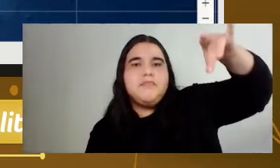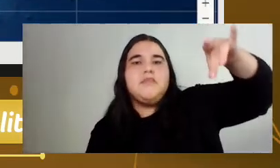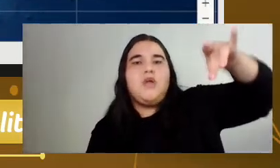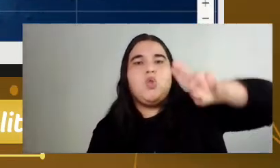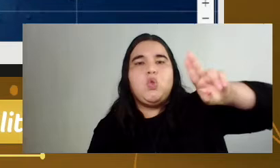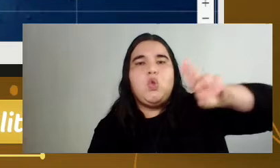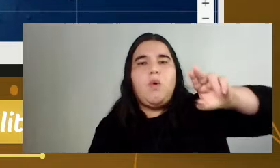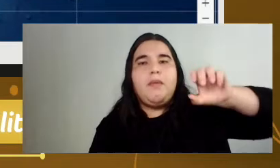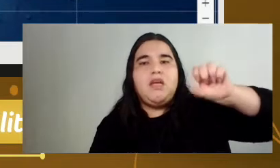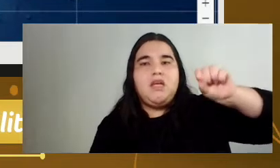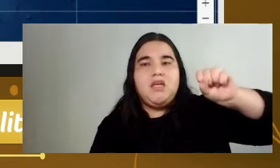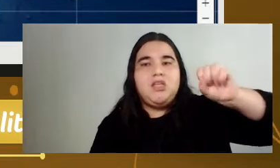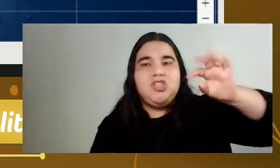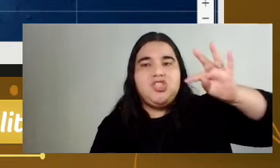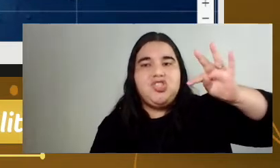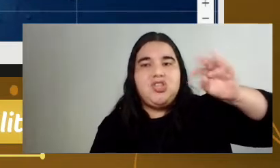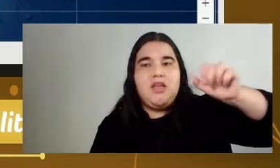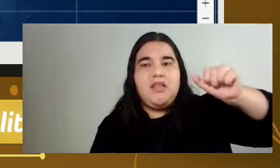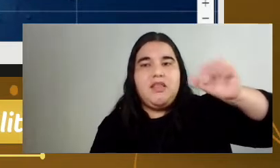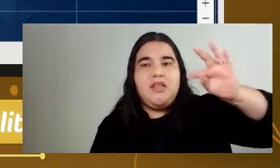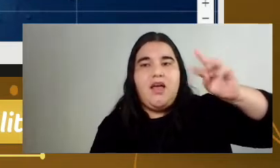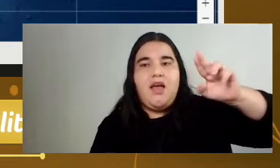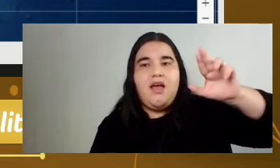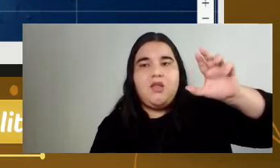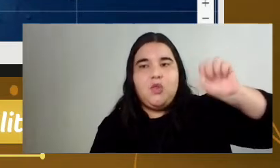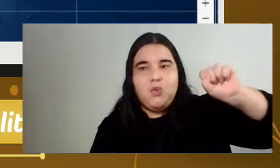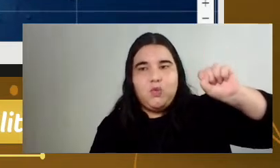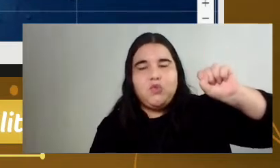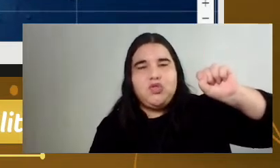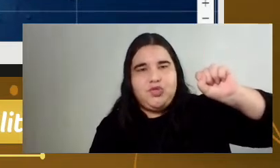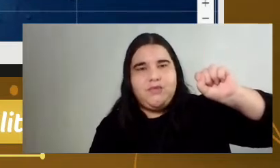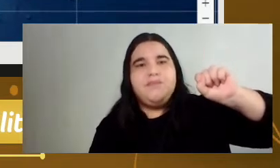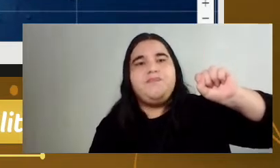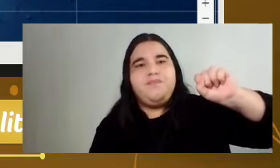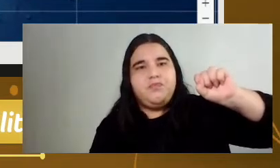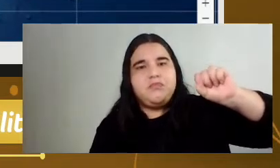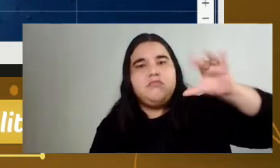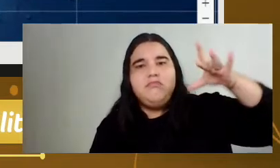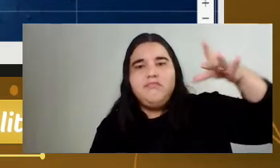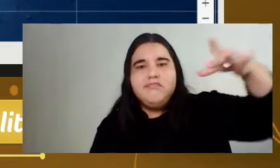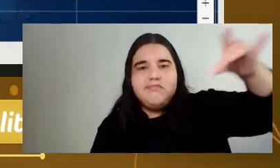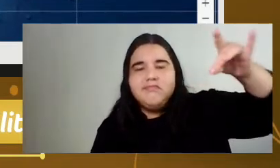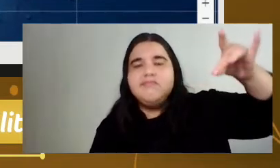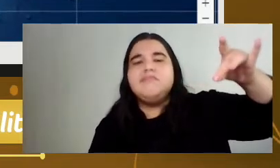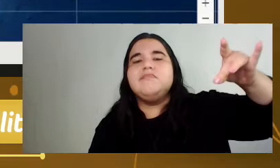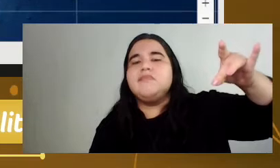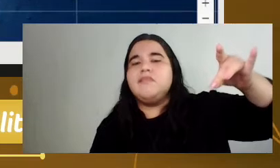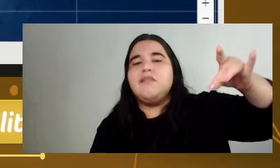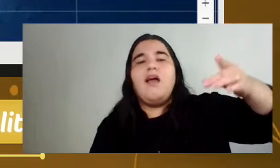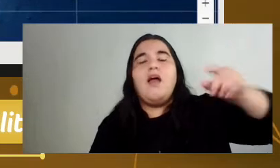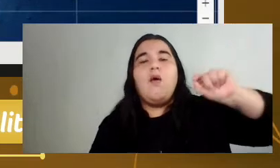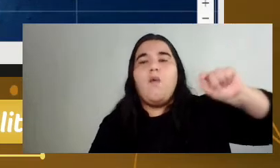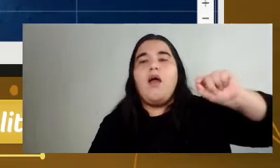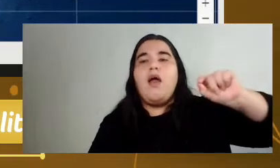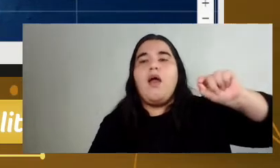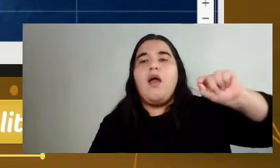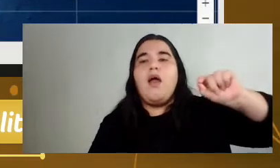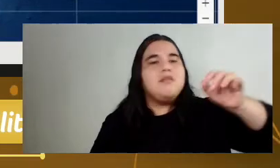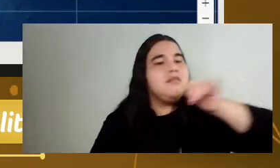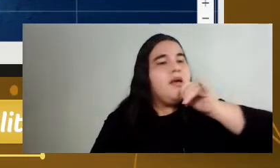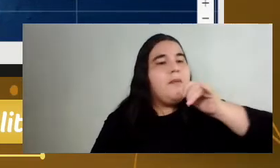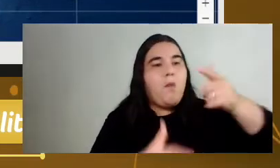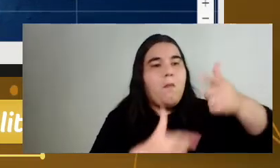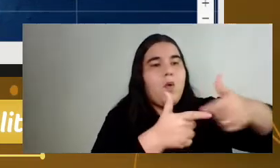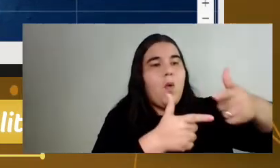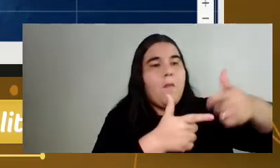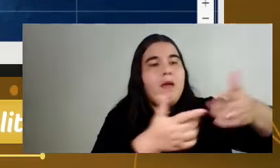primeira aba existe também esse acompanhamento, mas aqui a gente consegue ver melhor como que está a situação em cada ocorrência. Ou seja, o